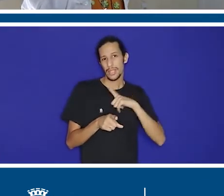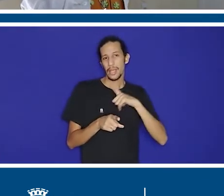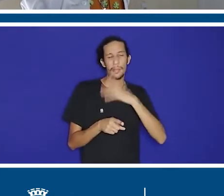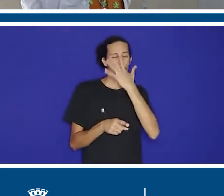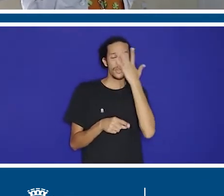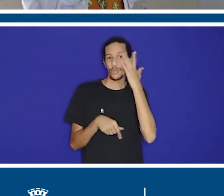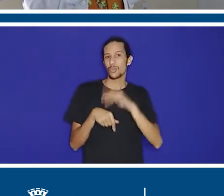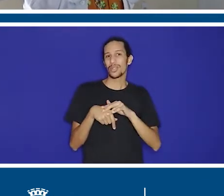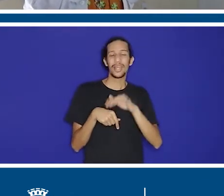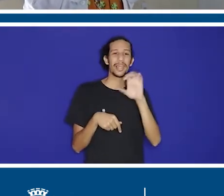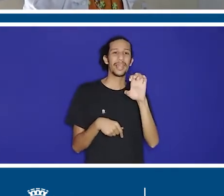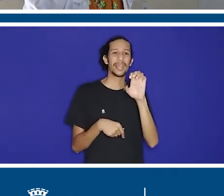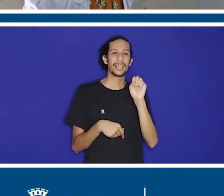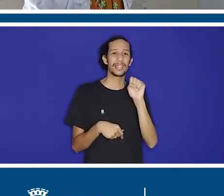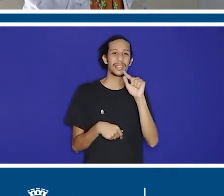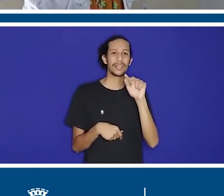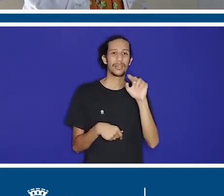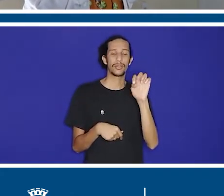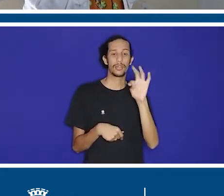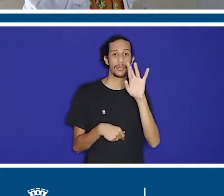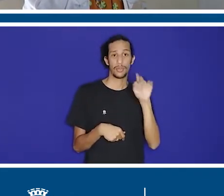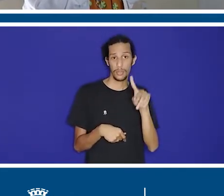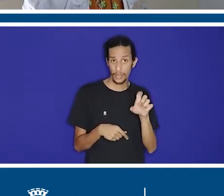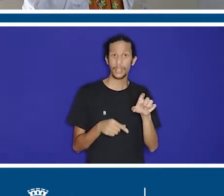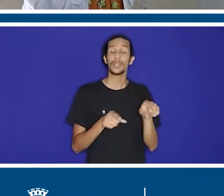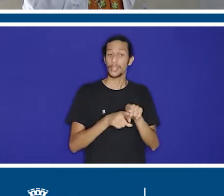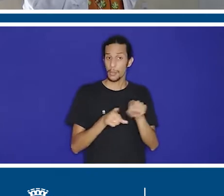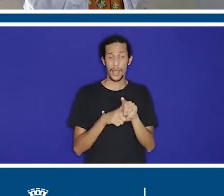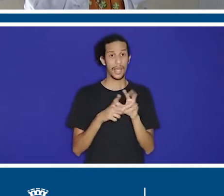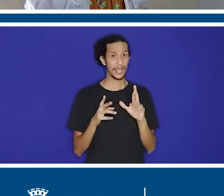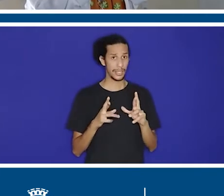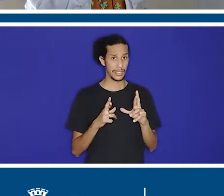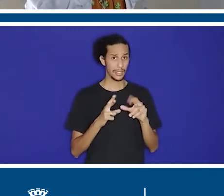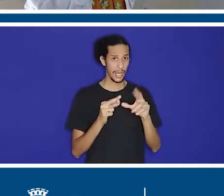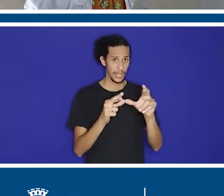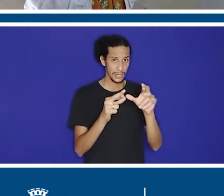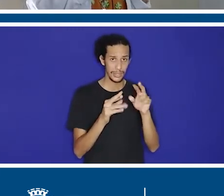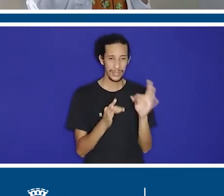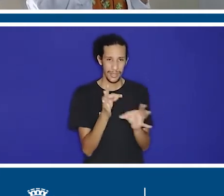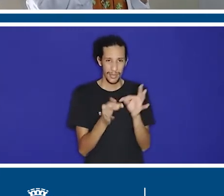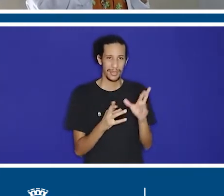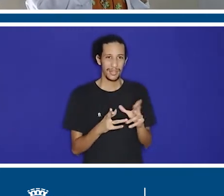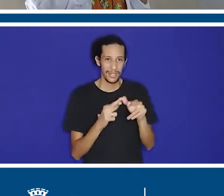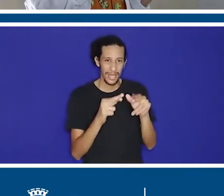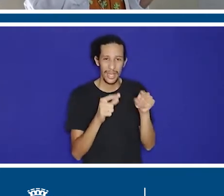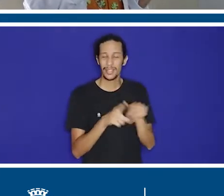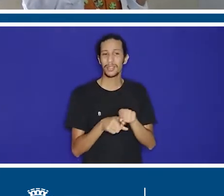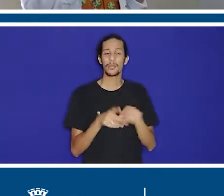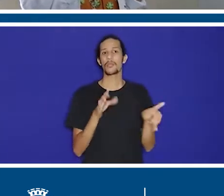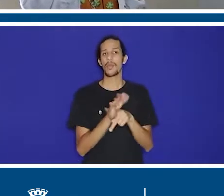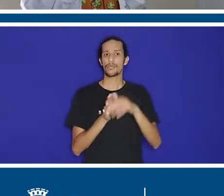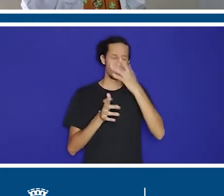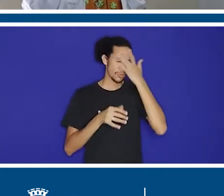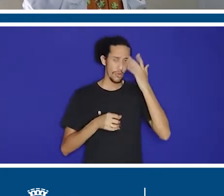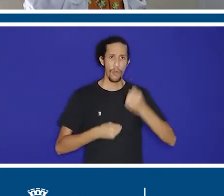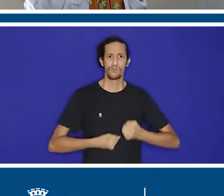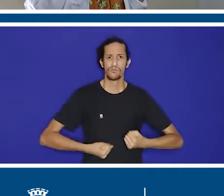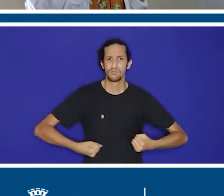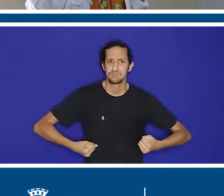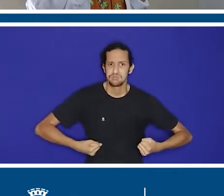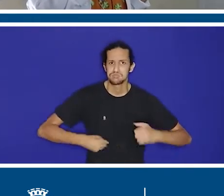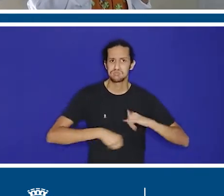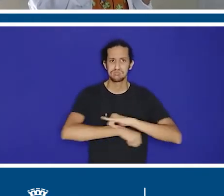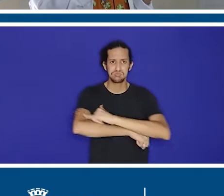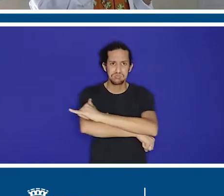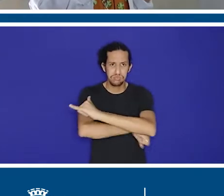múltipla, analgésico em doentes terminais com câncer, tratamento da obesidade, tratamento da